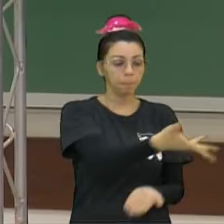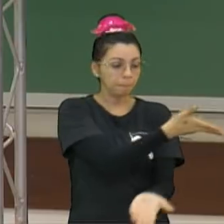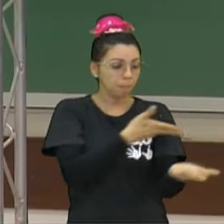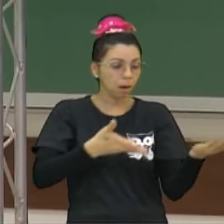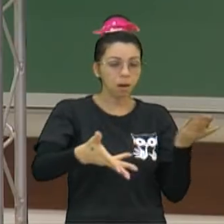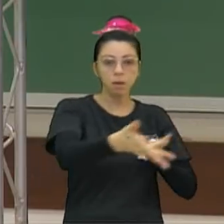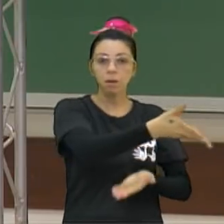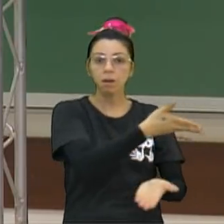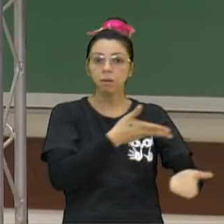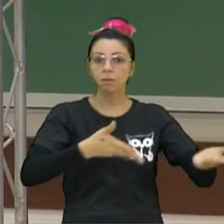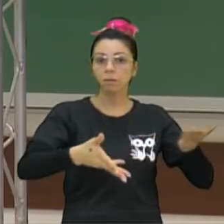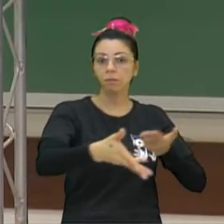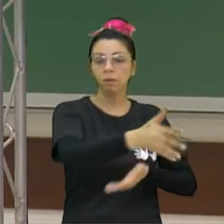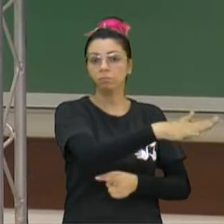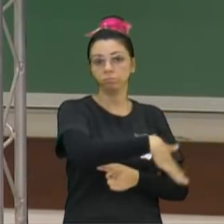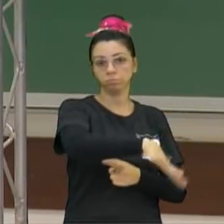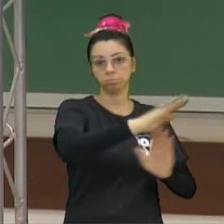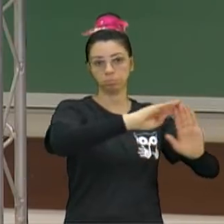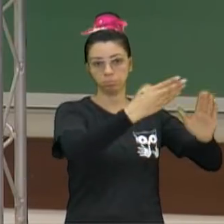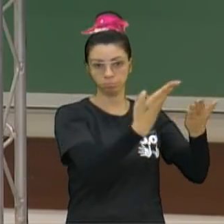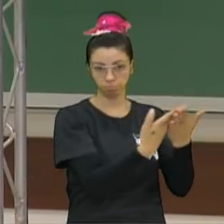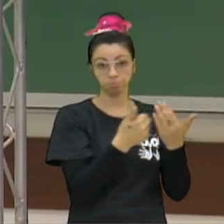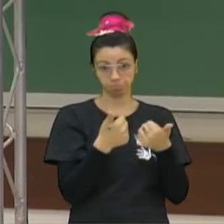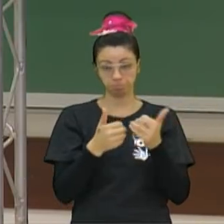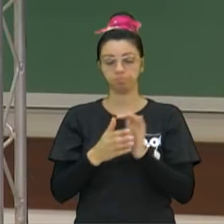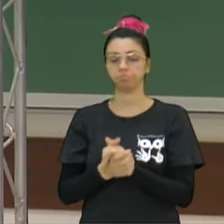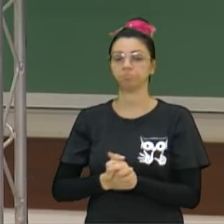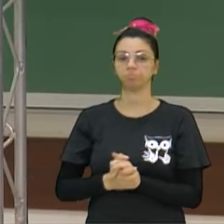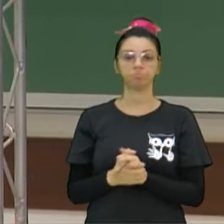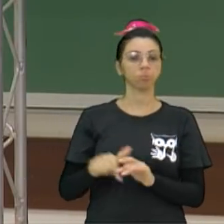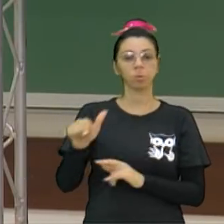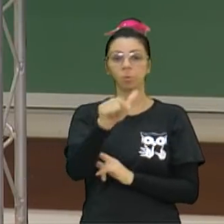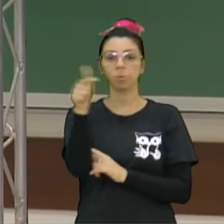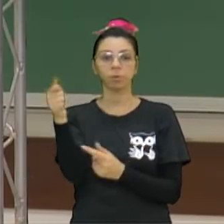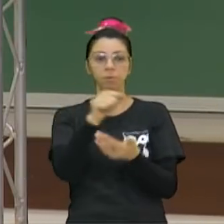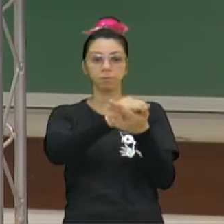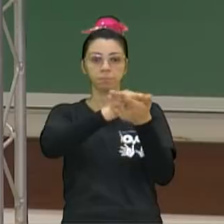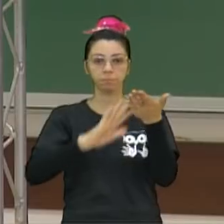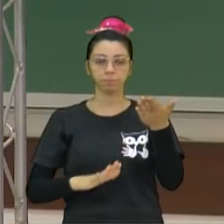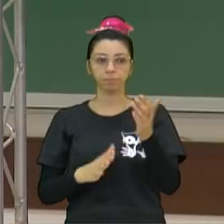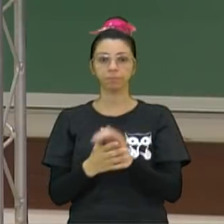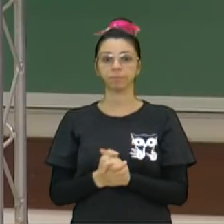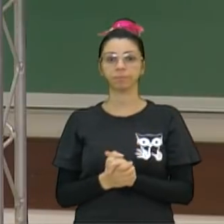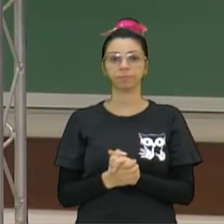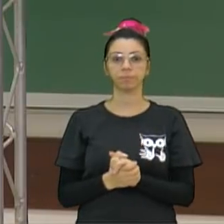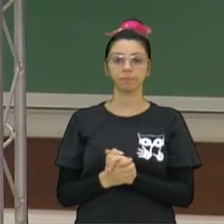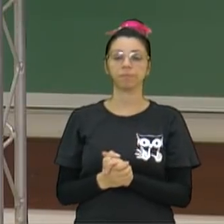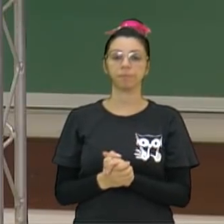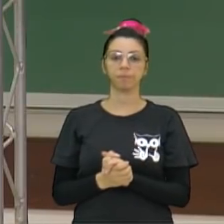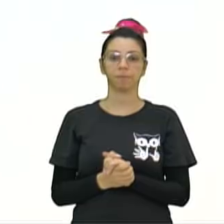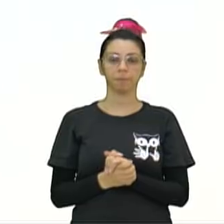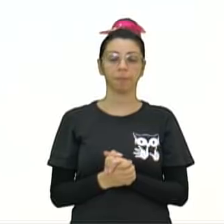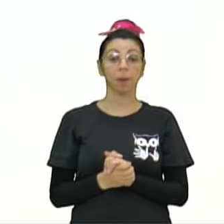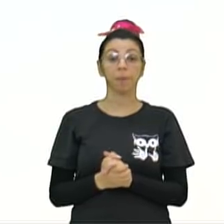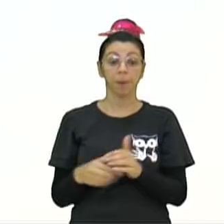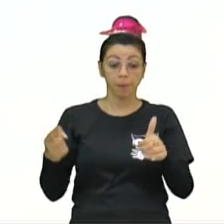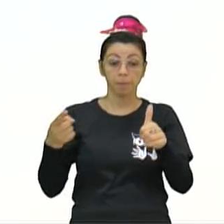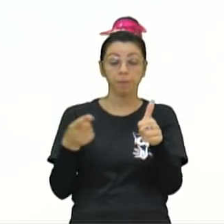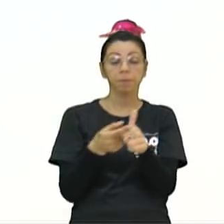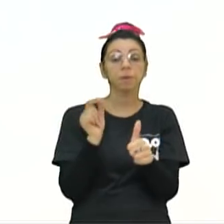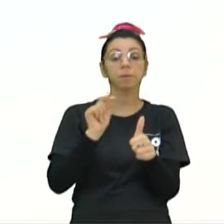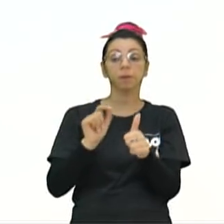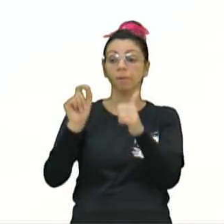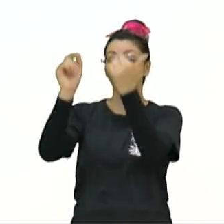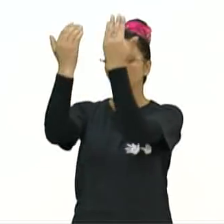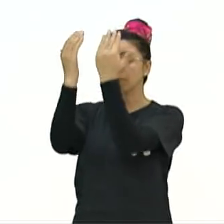humanas que ocorrem nesses espaços, certo? Vamos para mais questões? Primeiro vamos agora analisar alguns padrões de